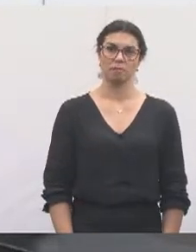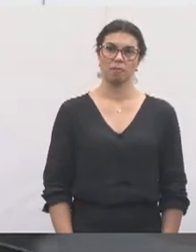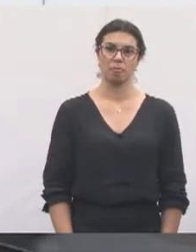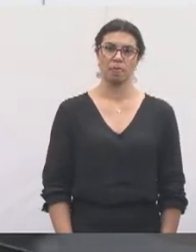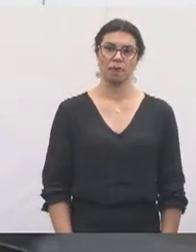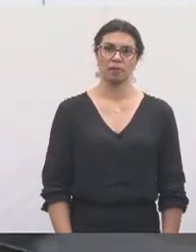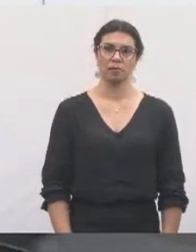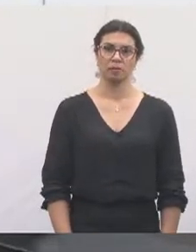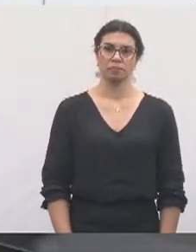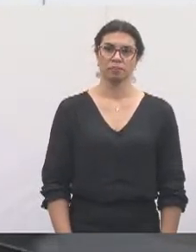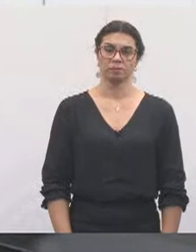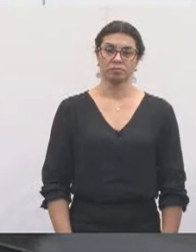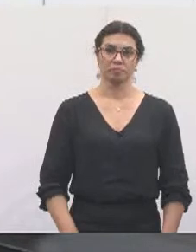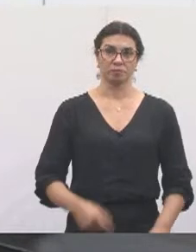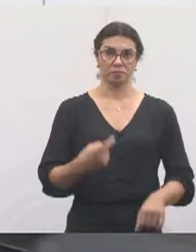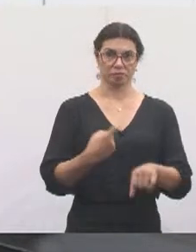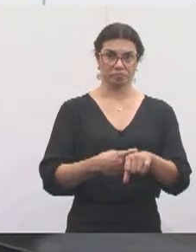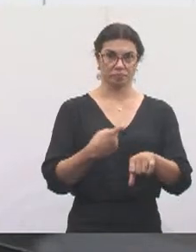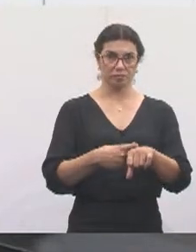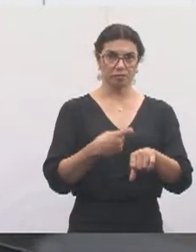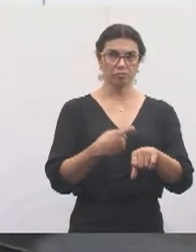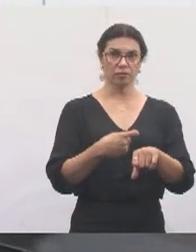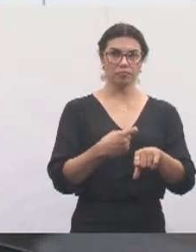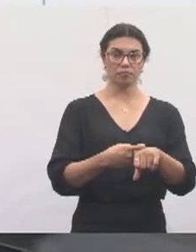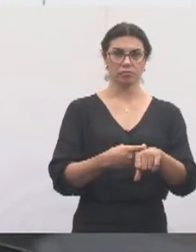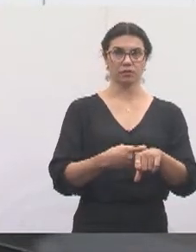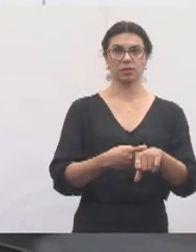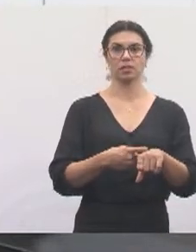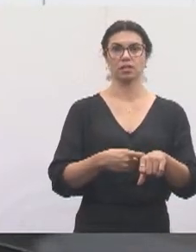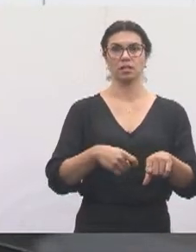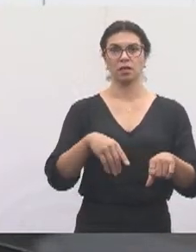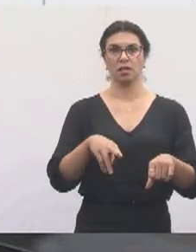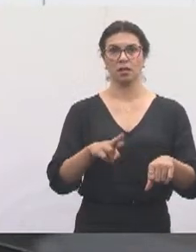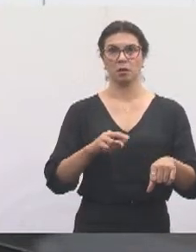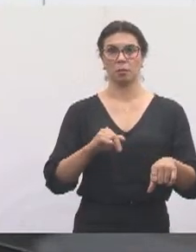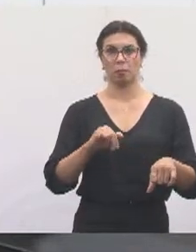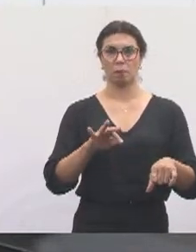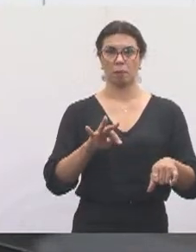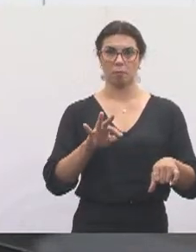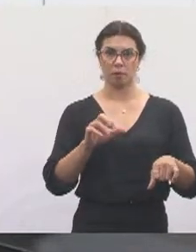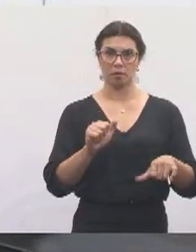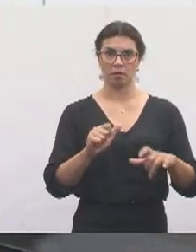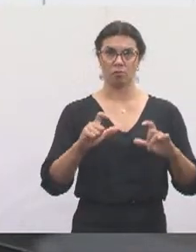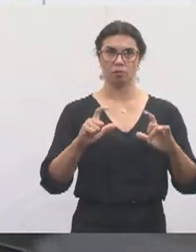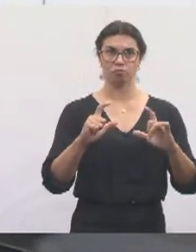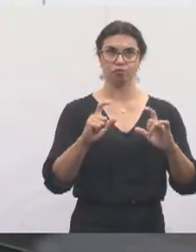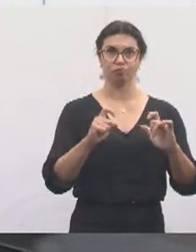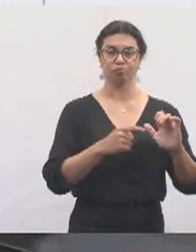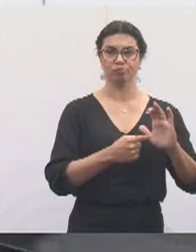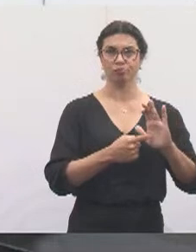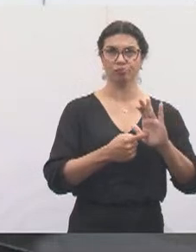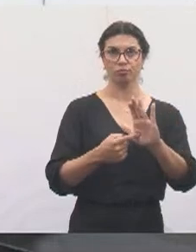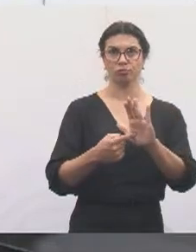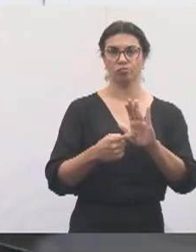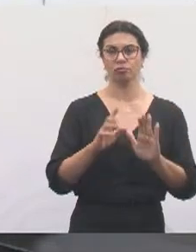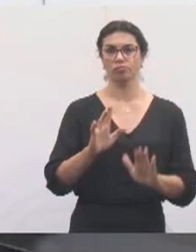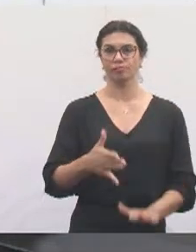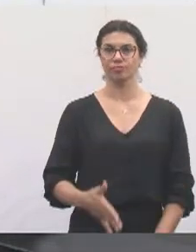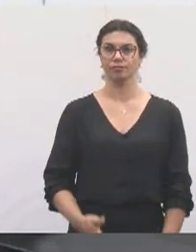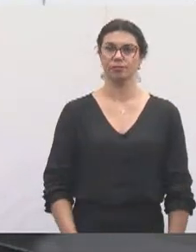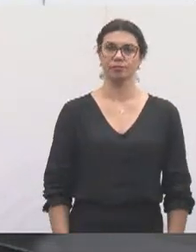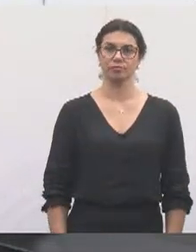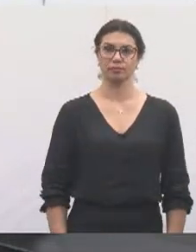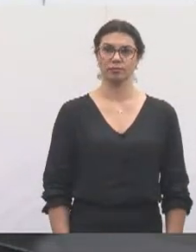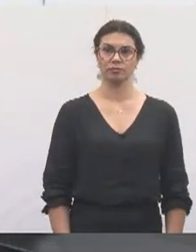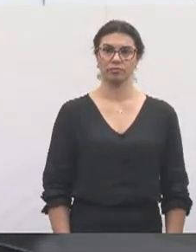percas pé da brita número TR segue abaixo fotos e manutenção executadas